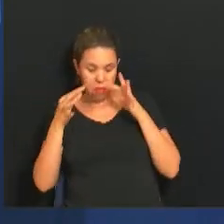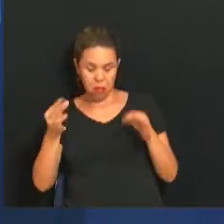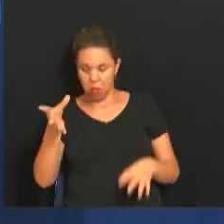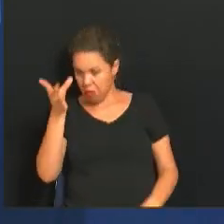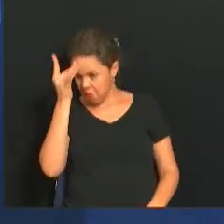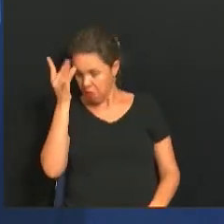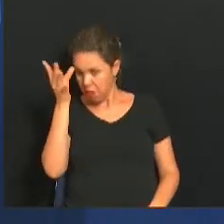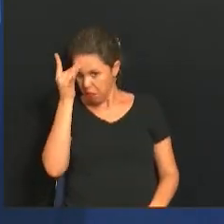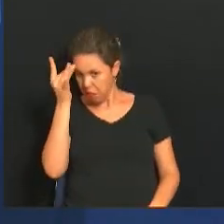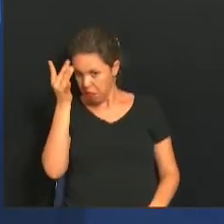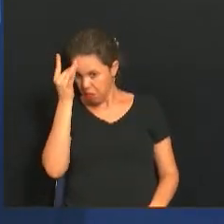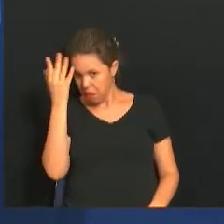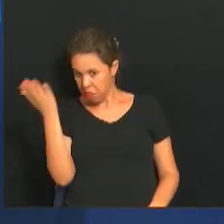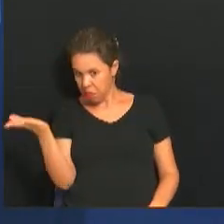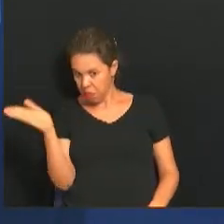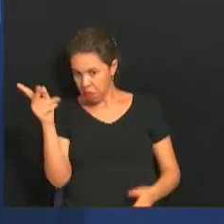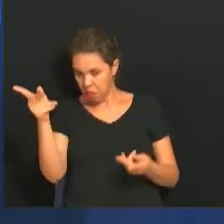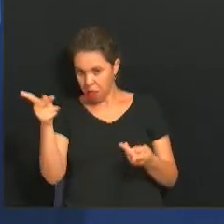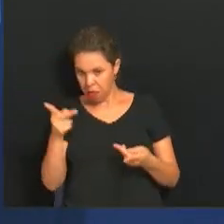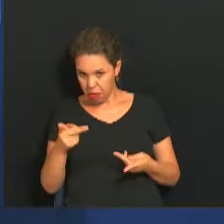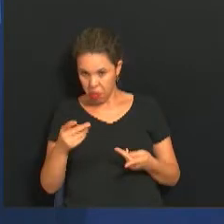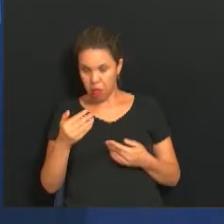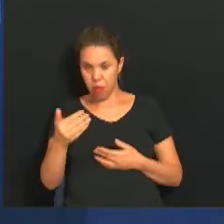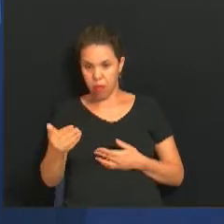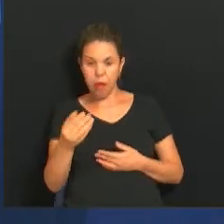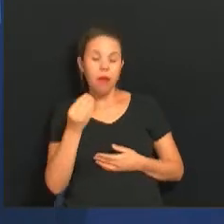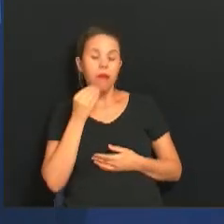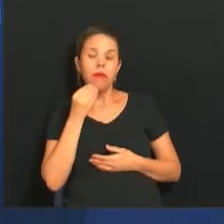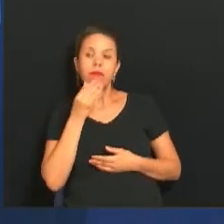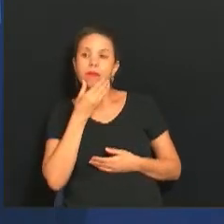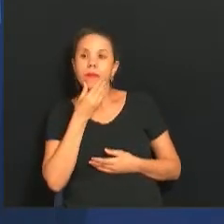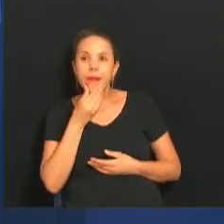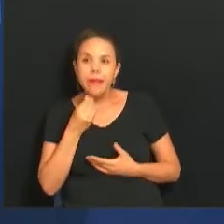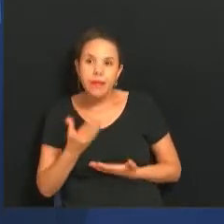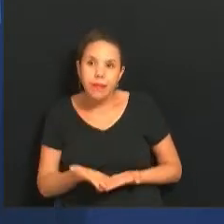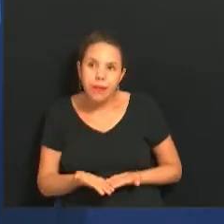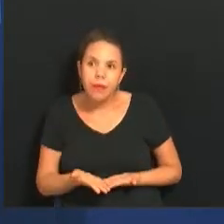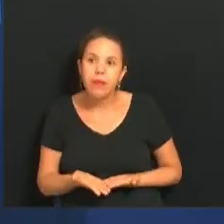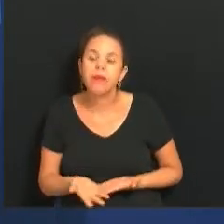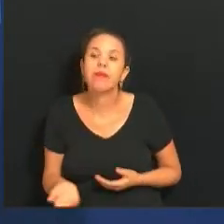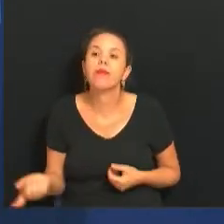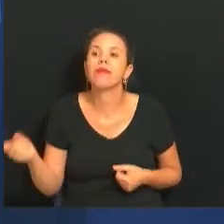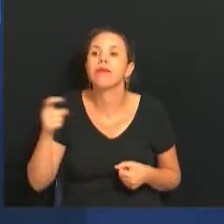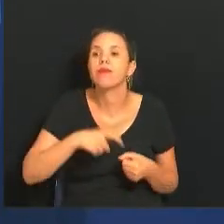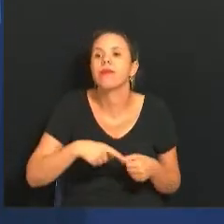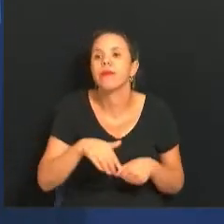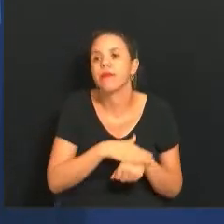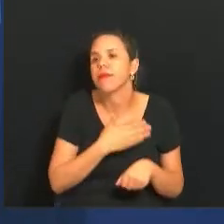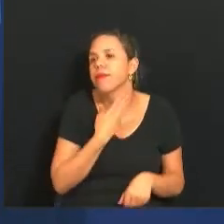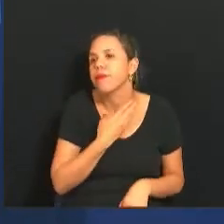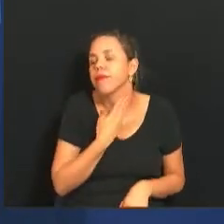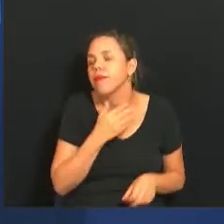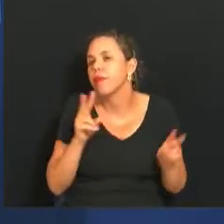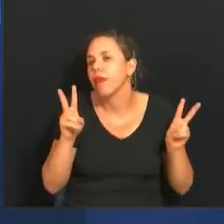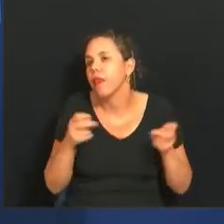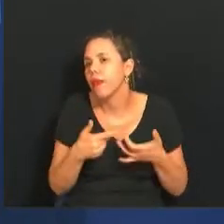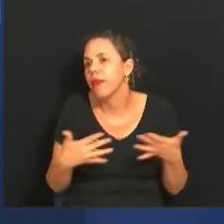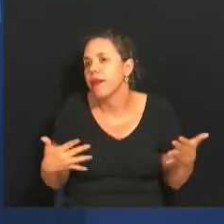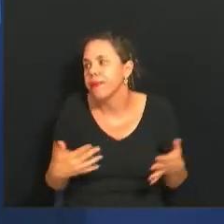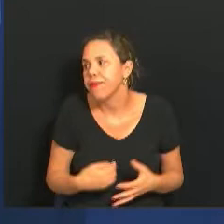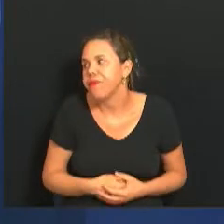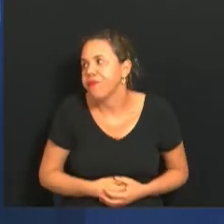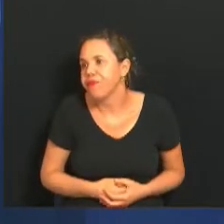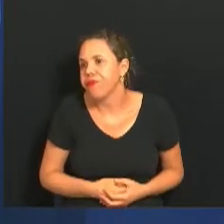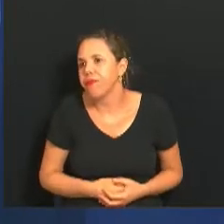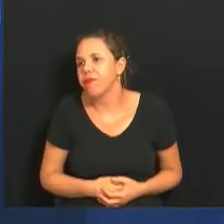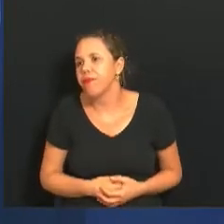bem informado. Já fica o convite aqui para uma próxima oportunidade para a gente poder voltar a conversar sobre esses e outros